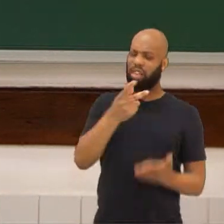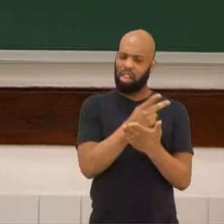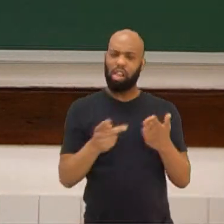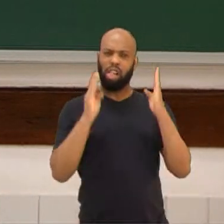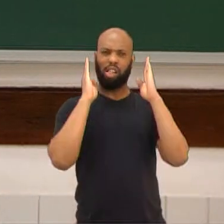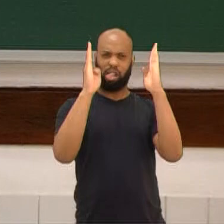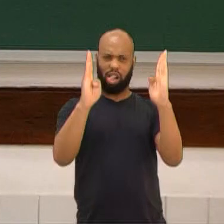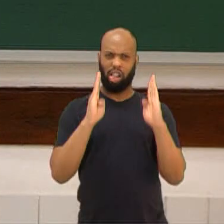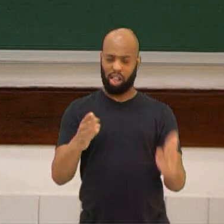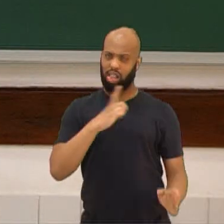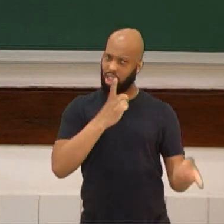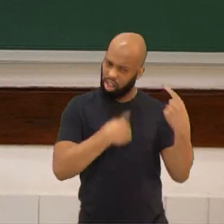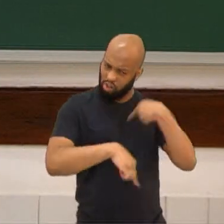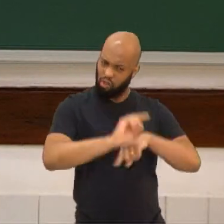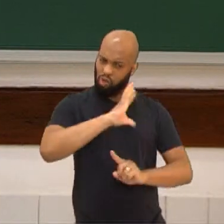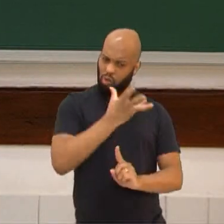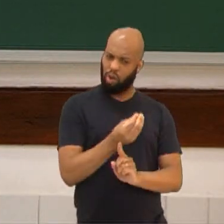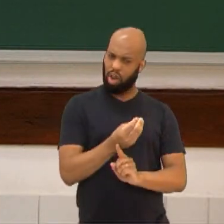arte ainda.